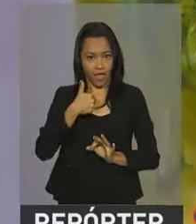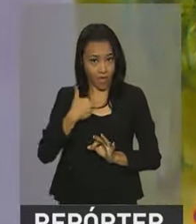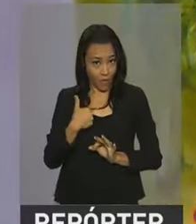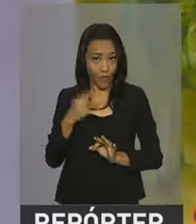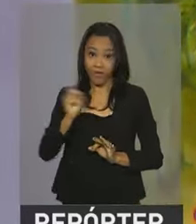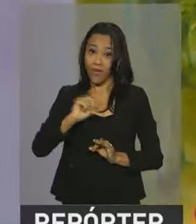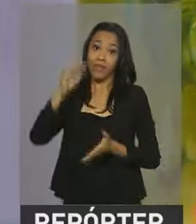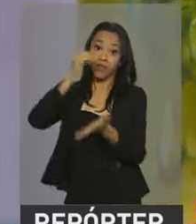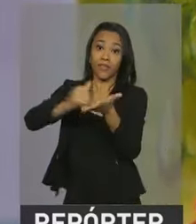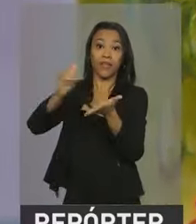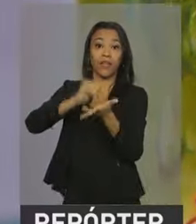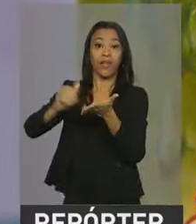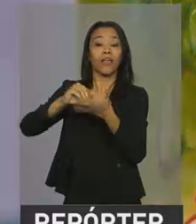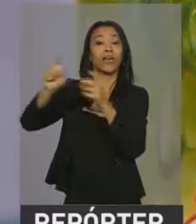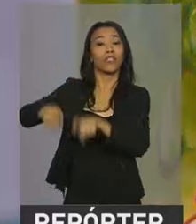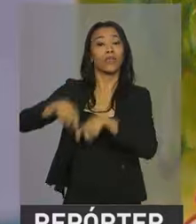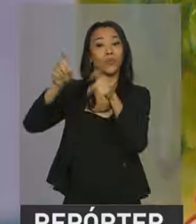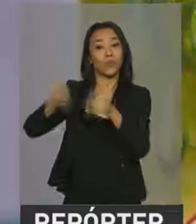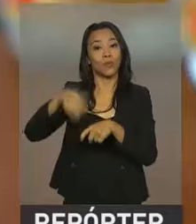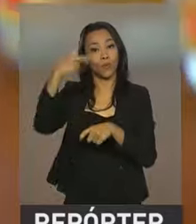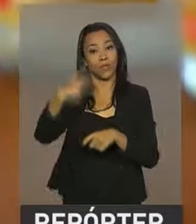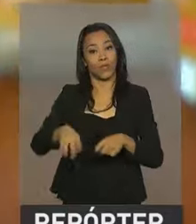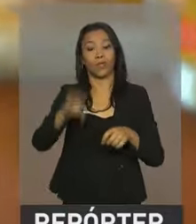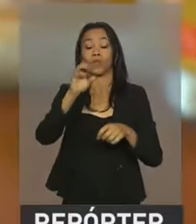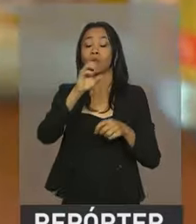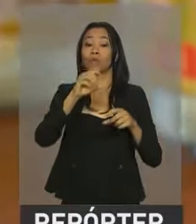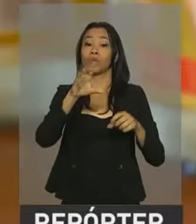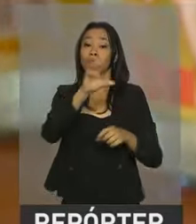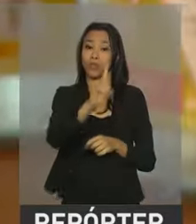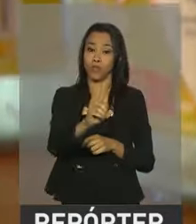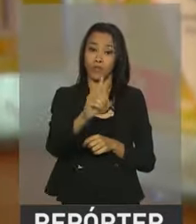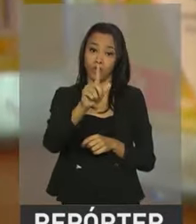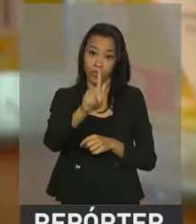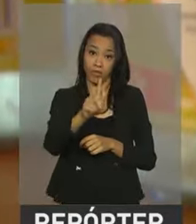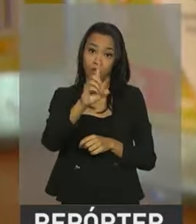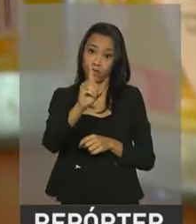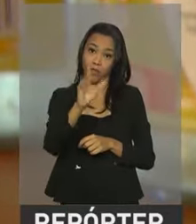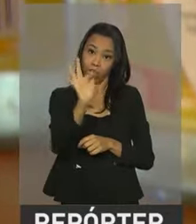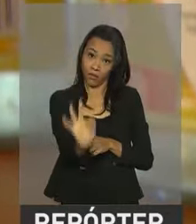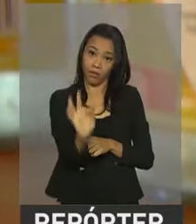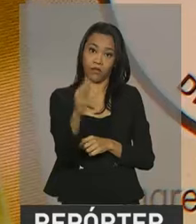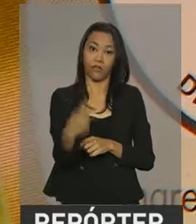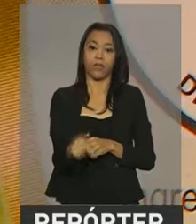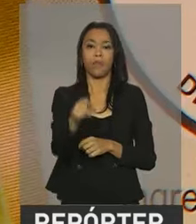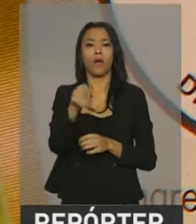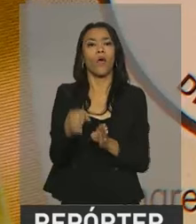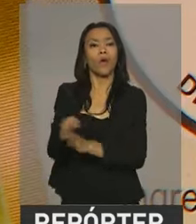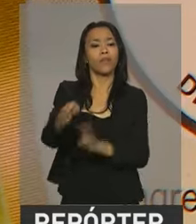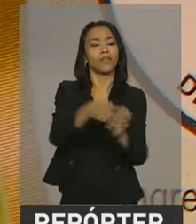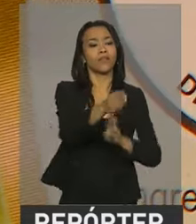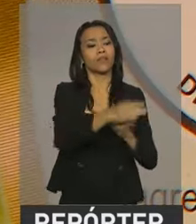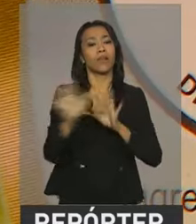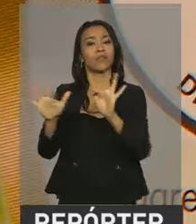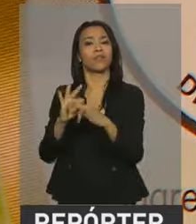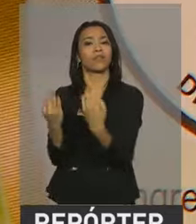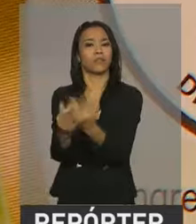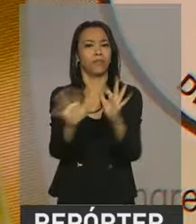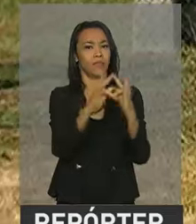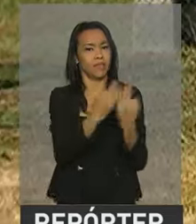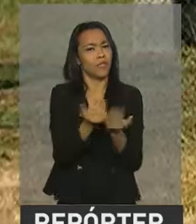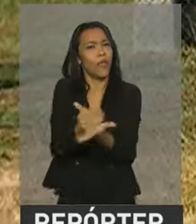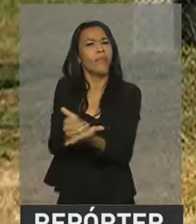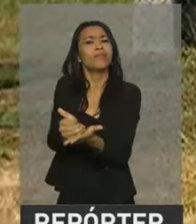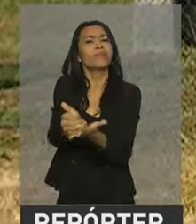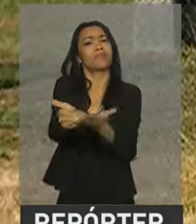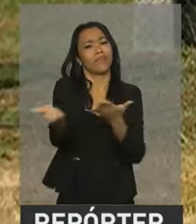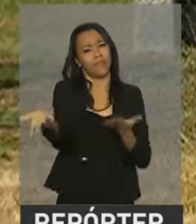é a secretaria de agricultura do Distrito Federal para poupar o tempo e ajudar os agricultores familiares que ainda estão começando